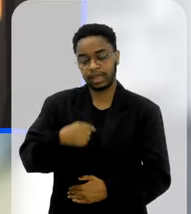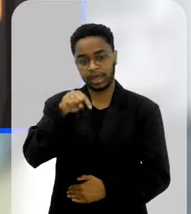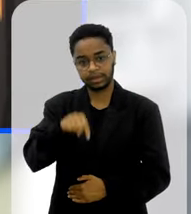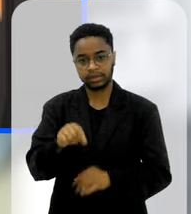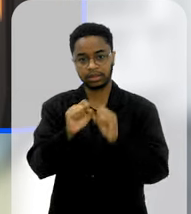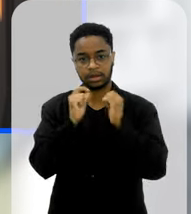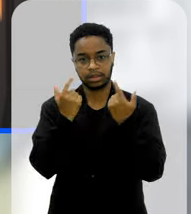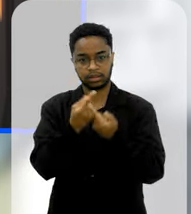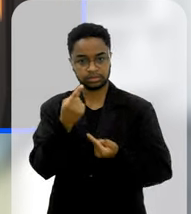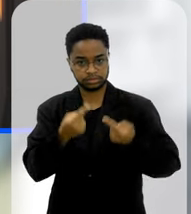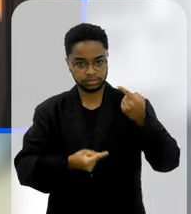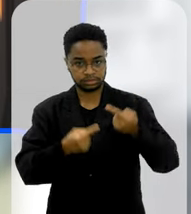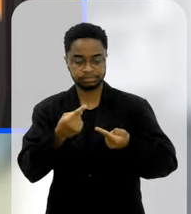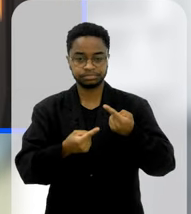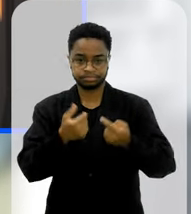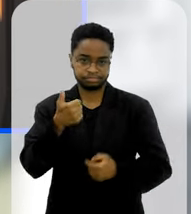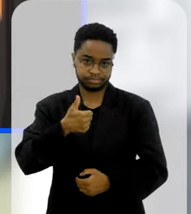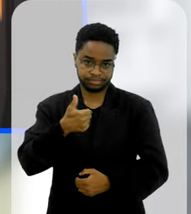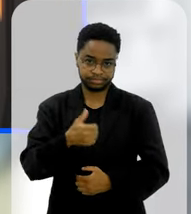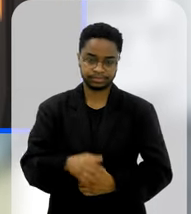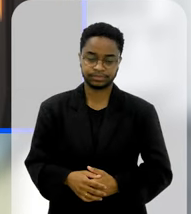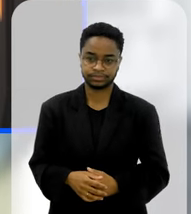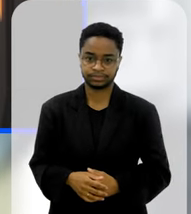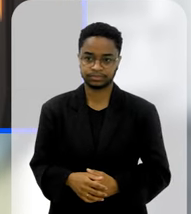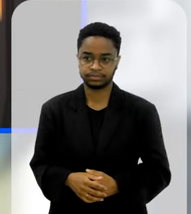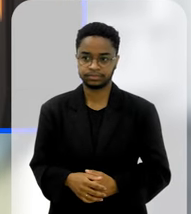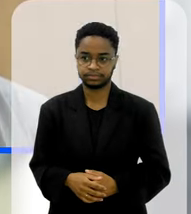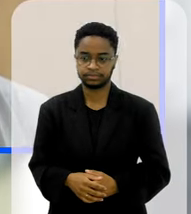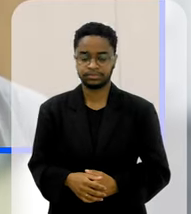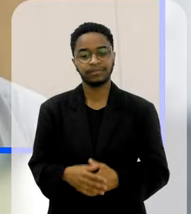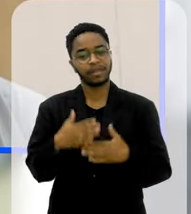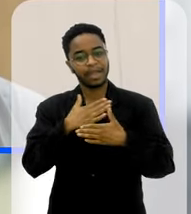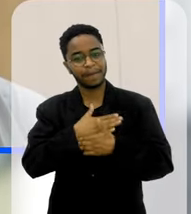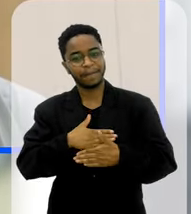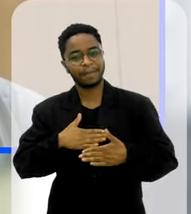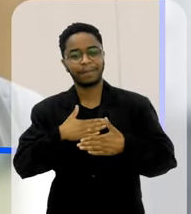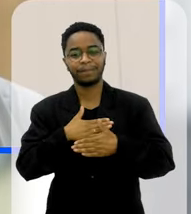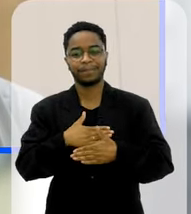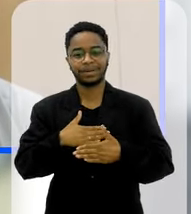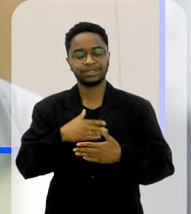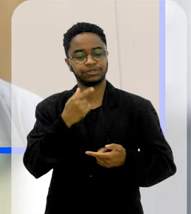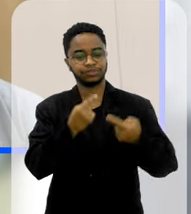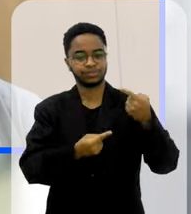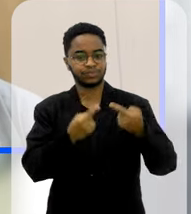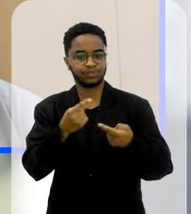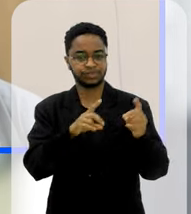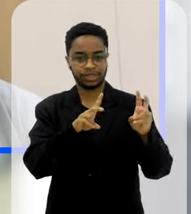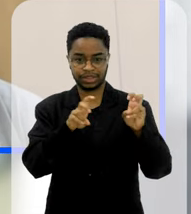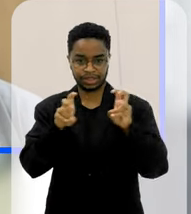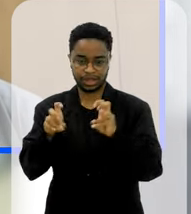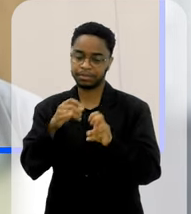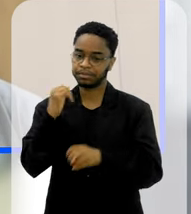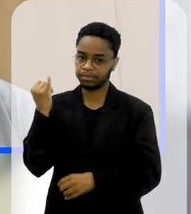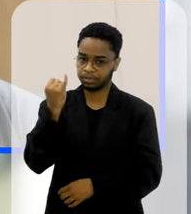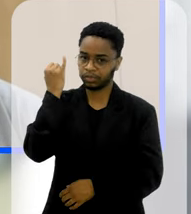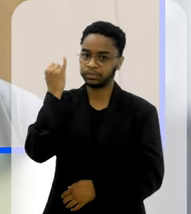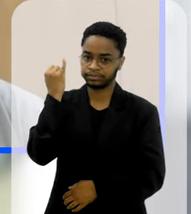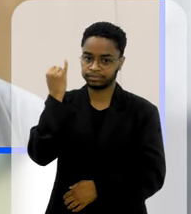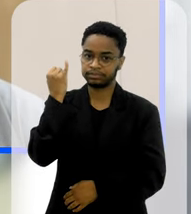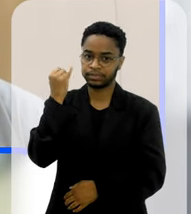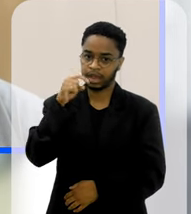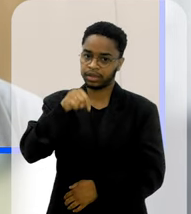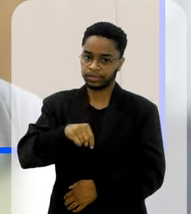sua participação aqui no Alerj Debate, primeiramente. É um prazer estar discutindo esse tema